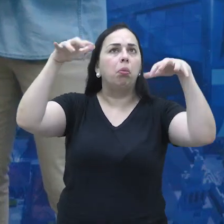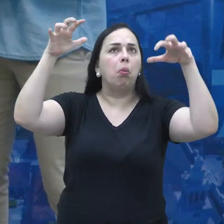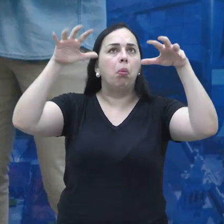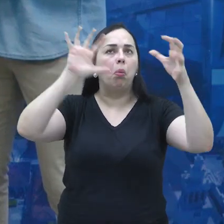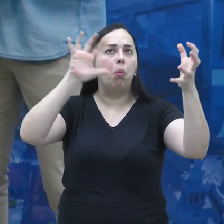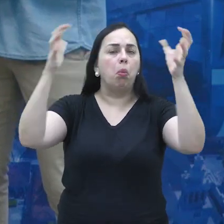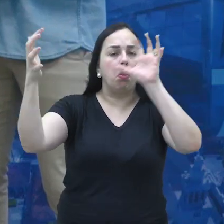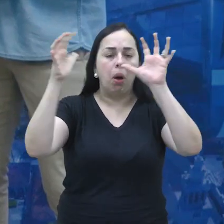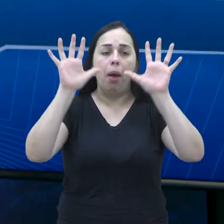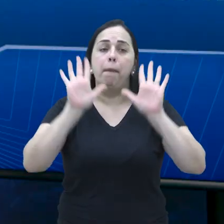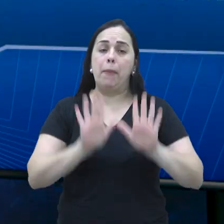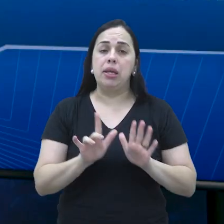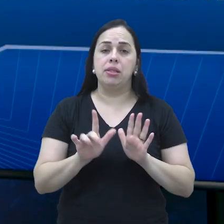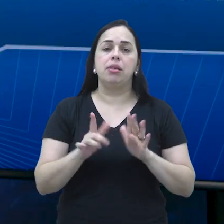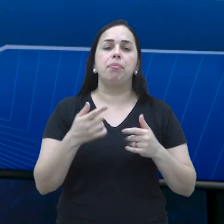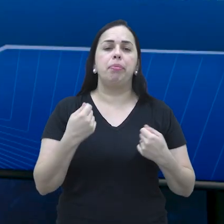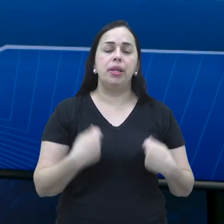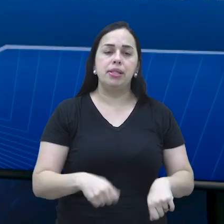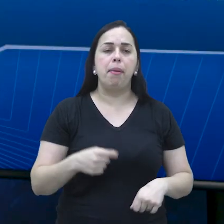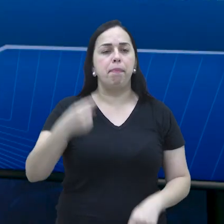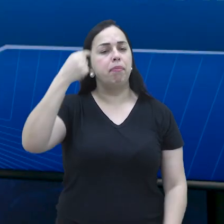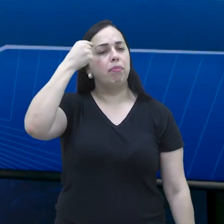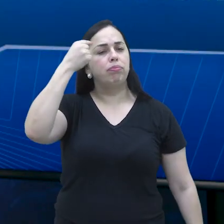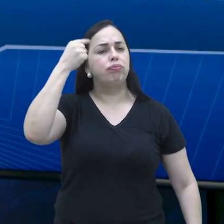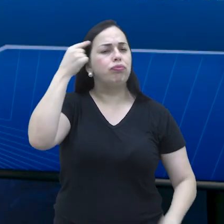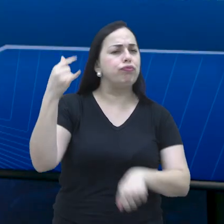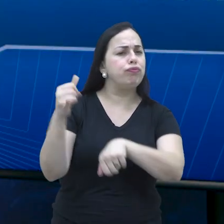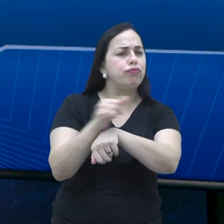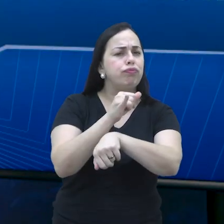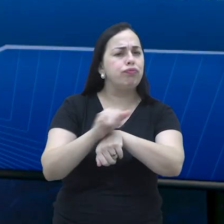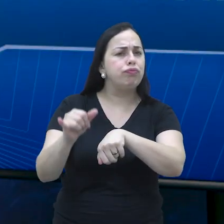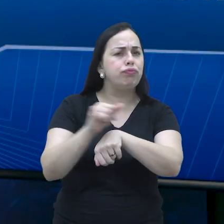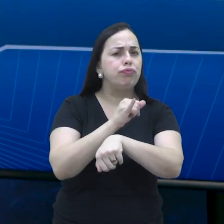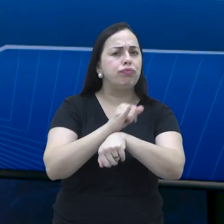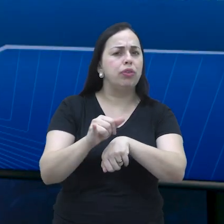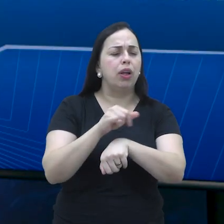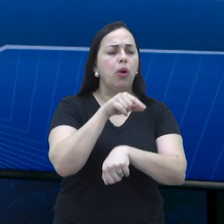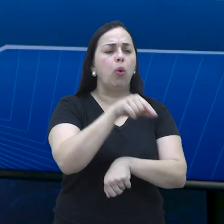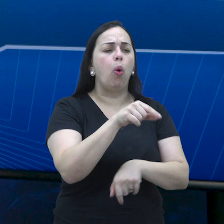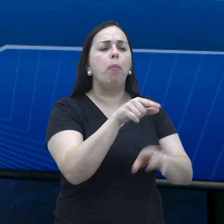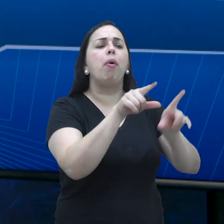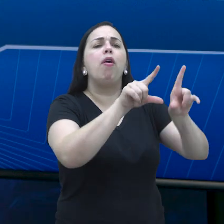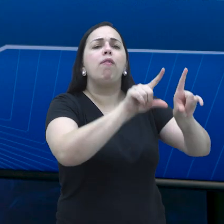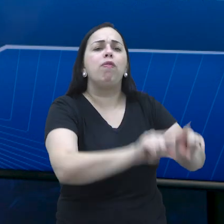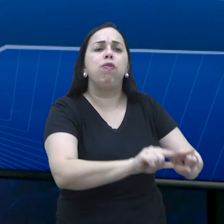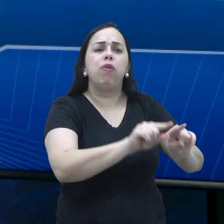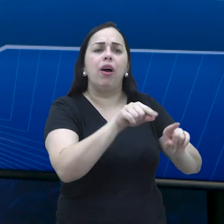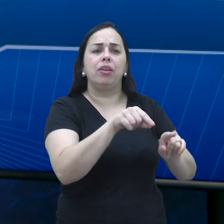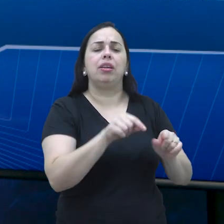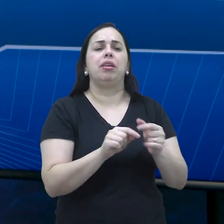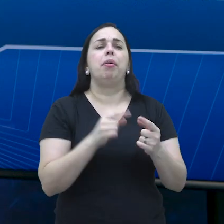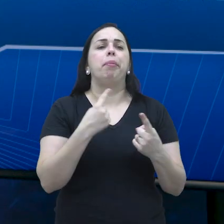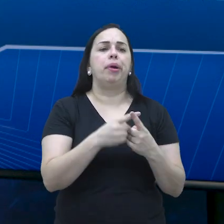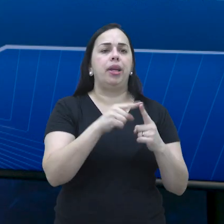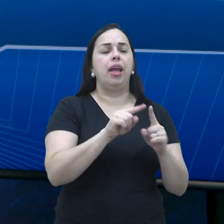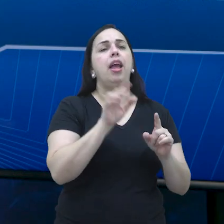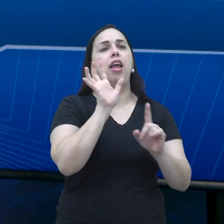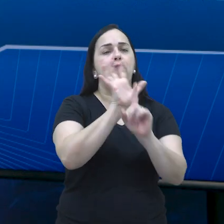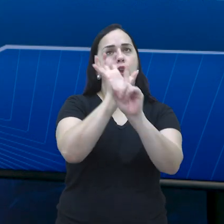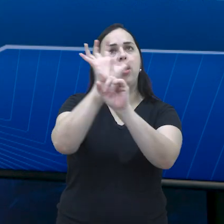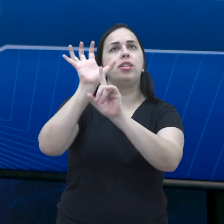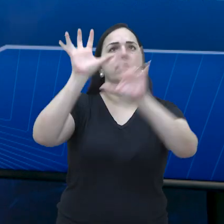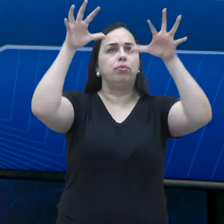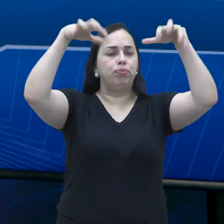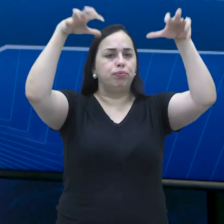mudanças climáticas. Claro que a gente tem que pensar inicialmente em como atenuar os impactos das atividades humanas que geram as mudanças